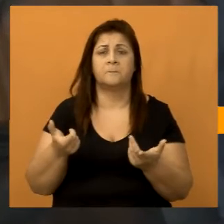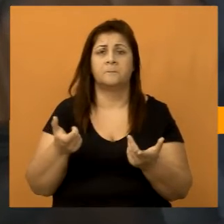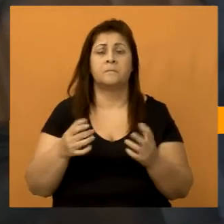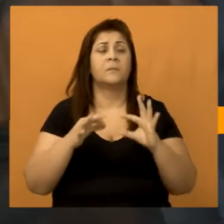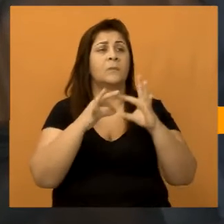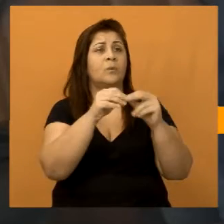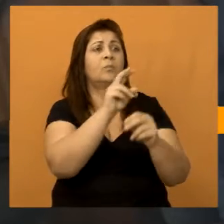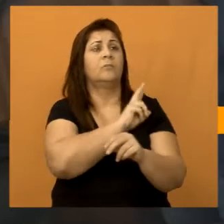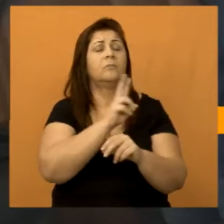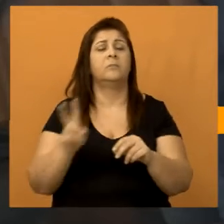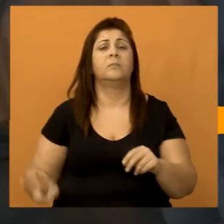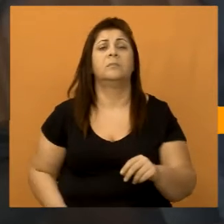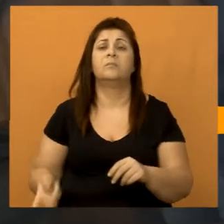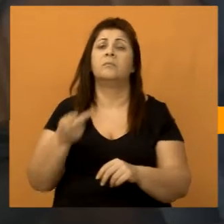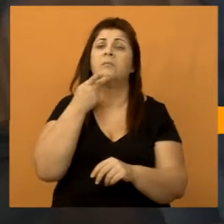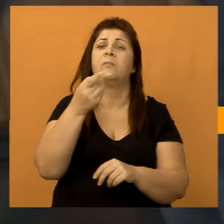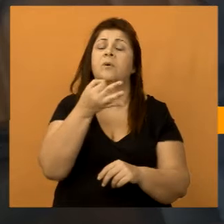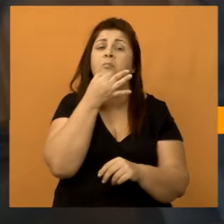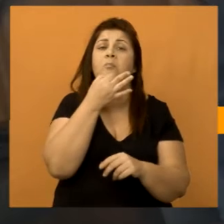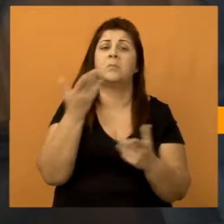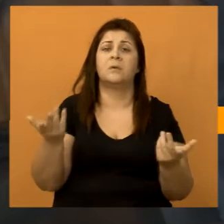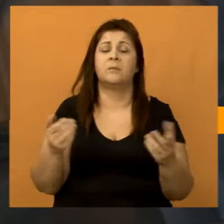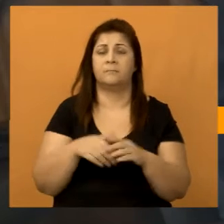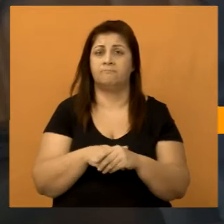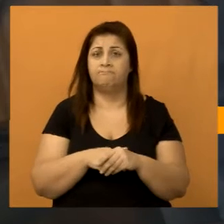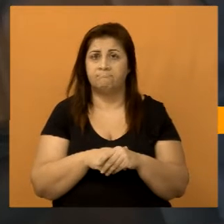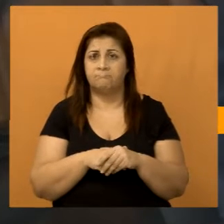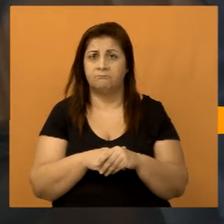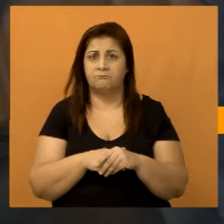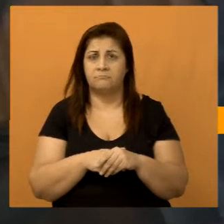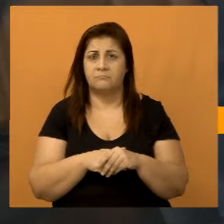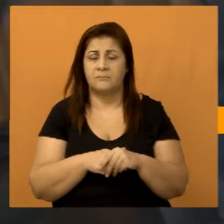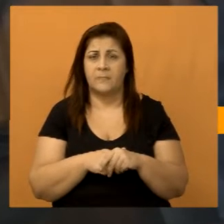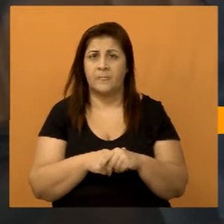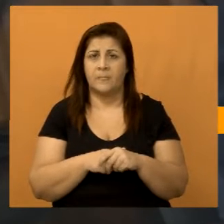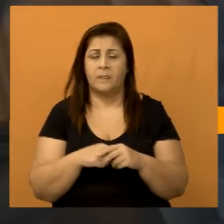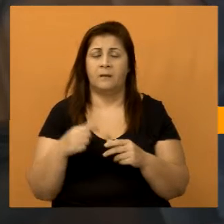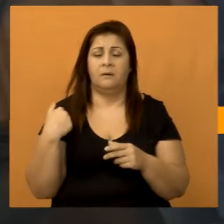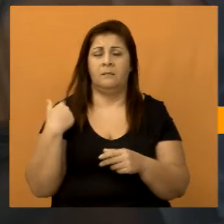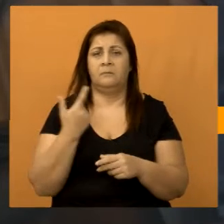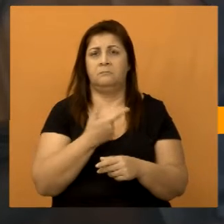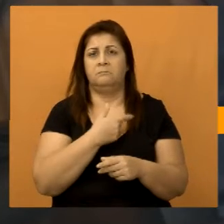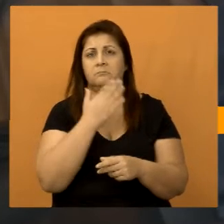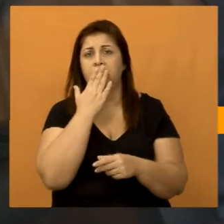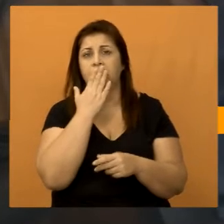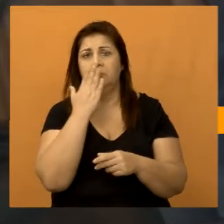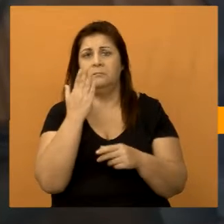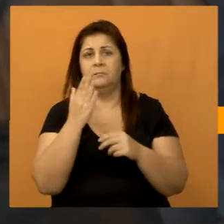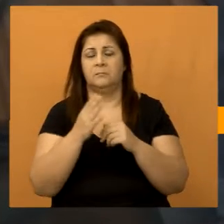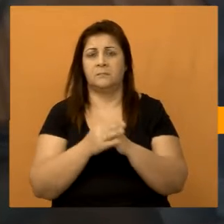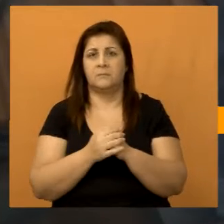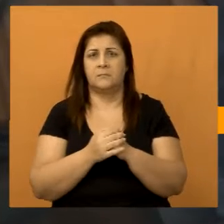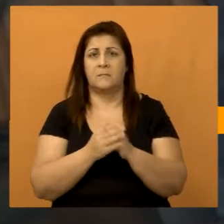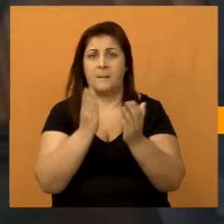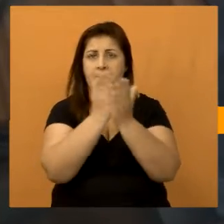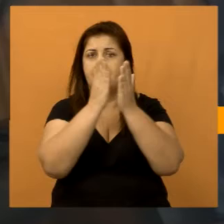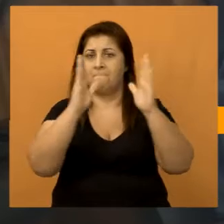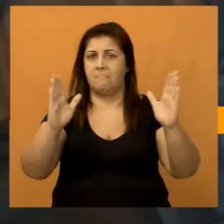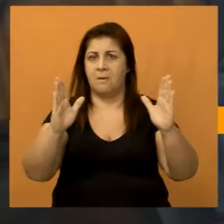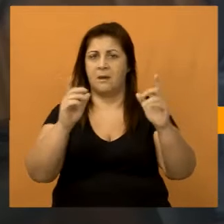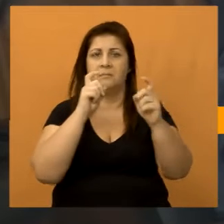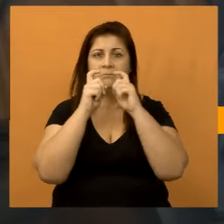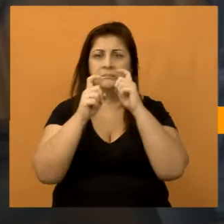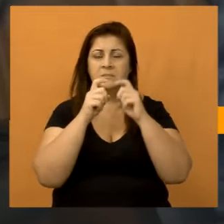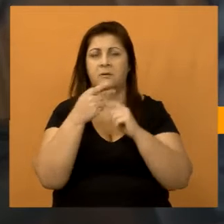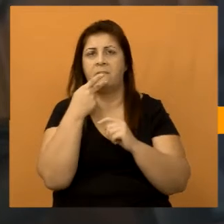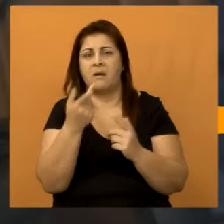os vereadores, que vamos colocar, quando a gente pede para suspender uma sessão, a gente